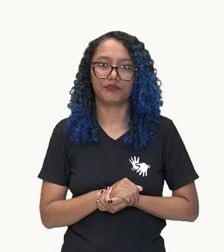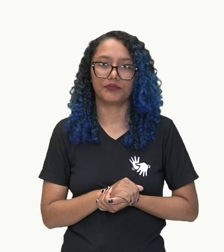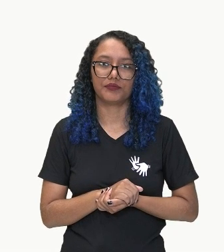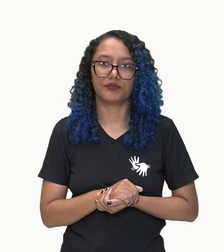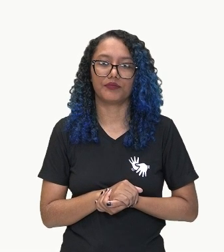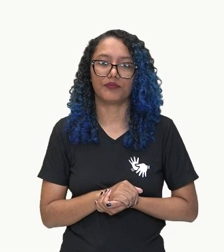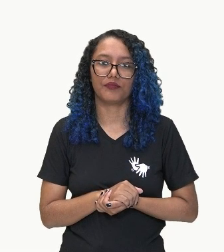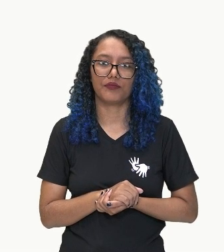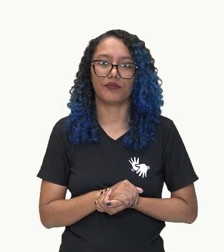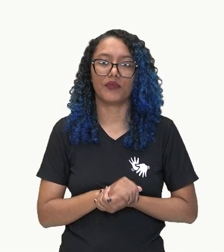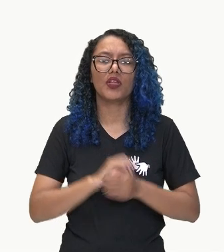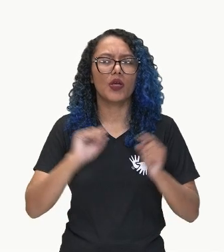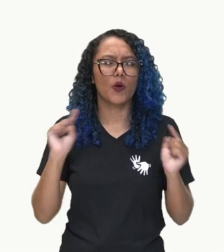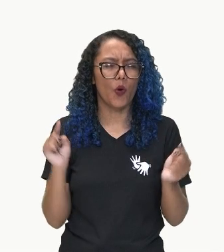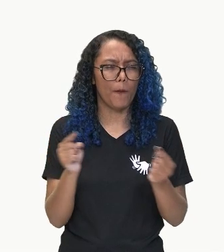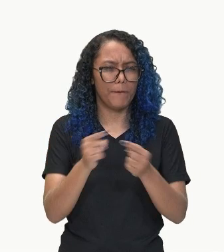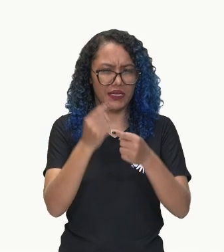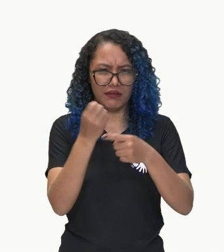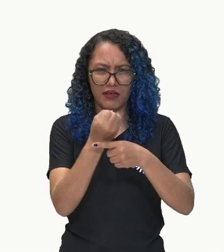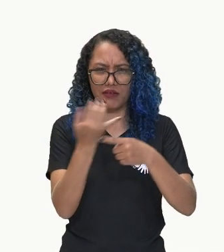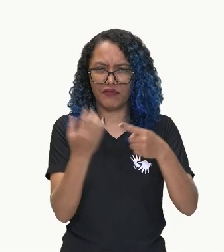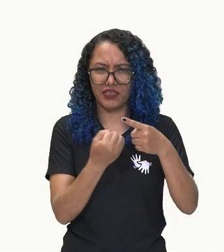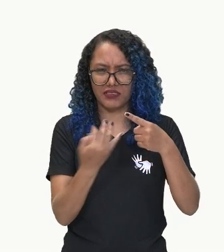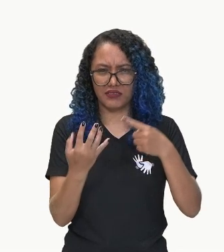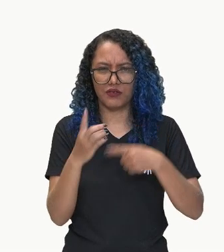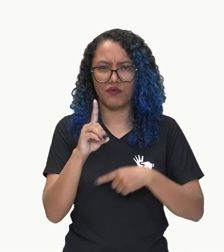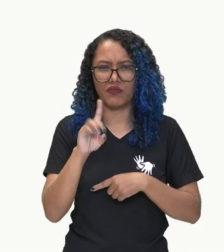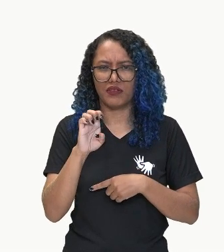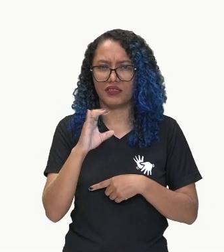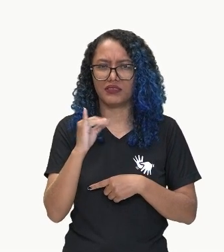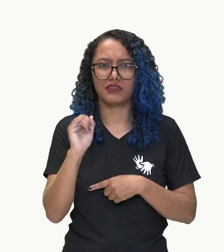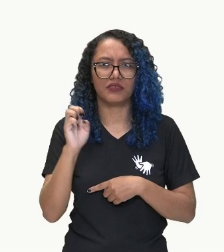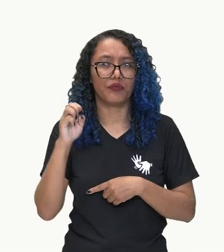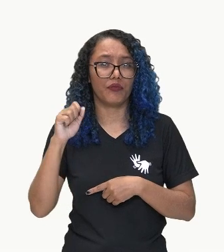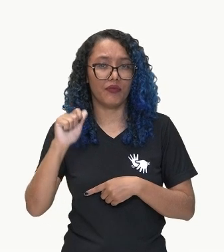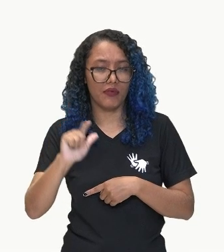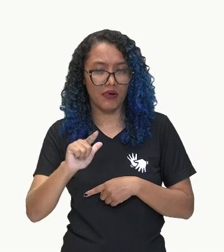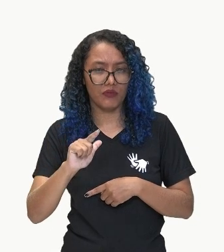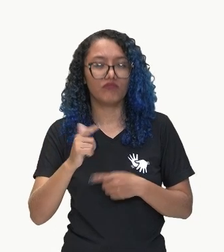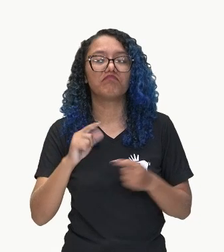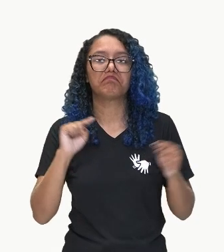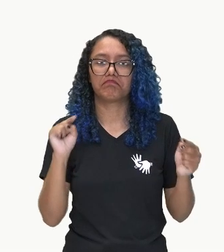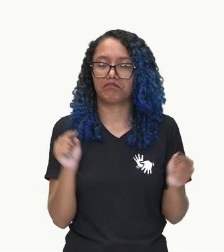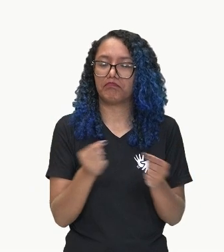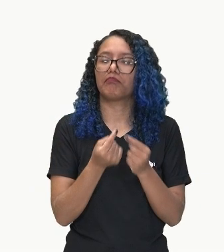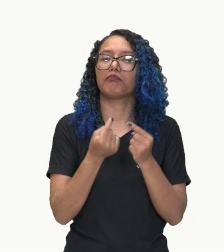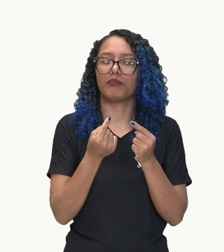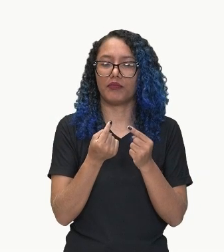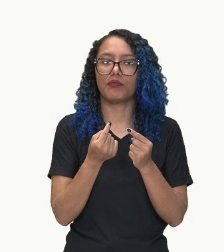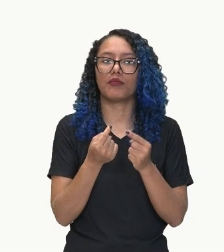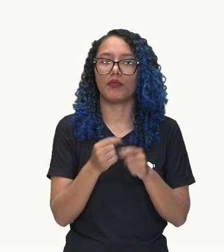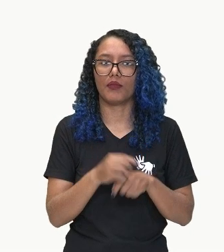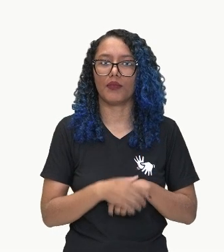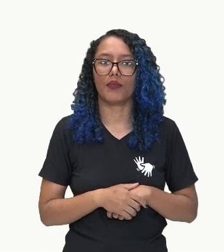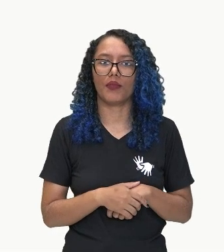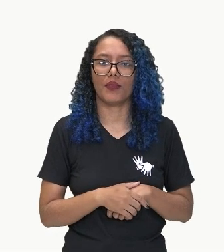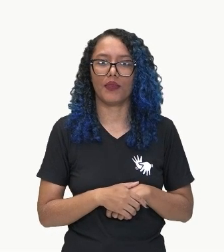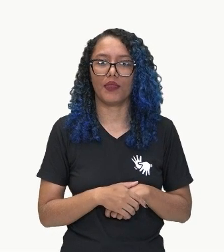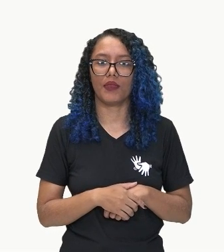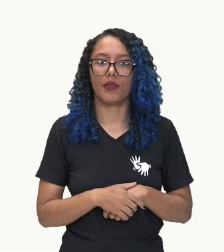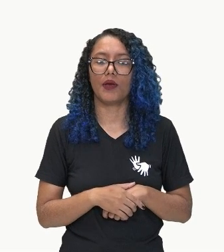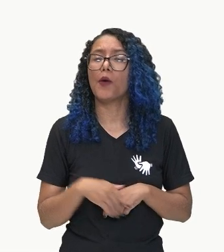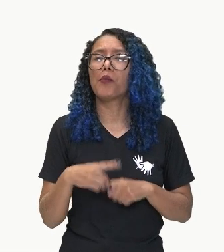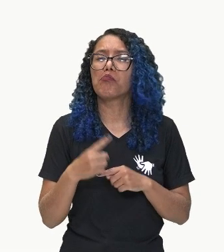fração decimal? Com certeza, porque aqui o nosso denominador, ele é